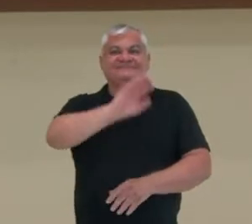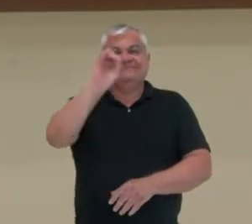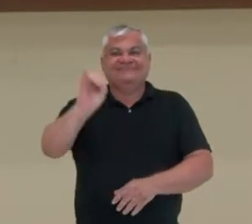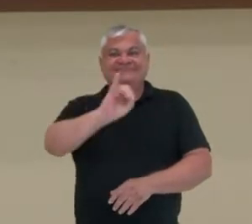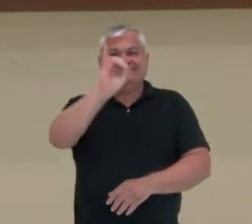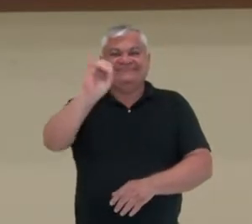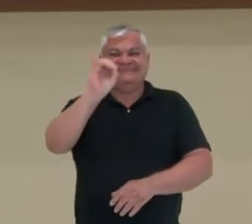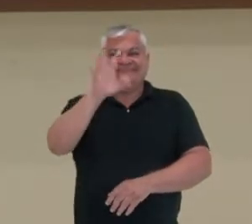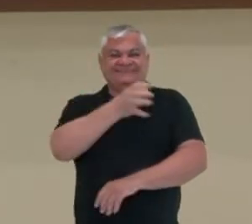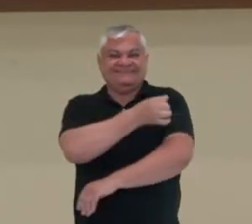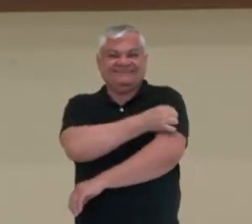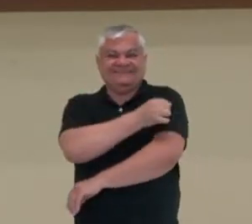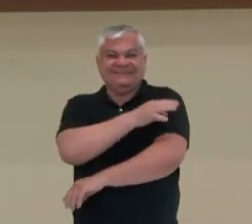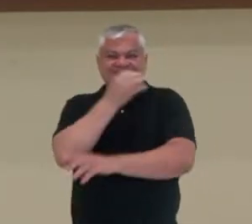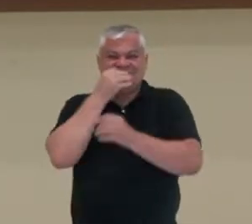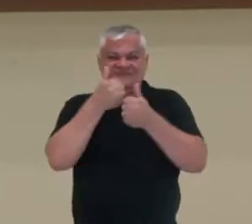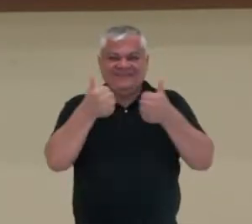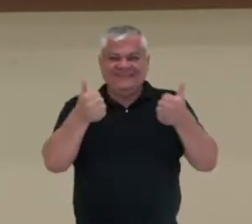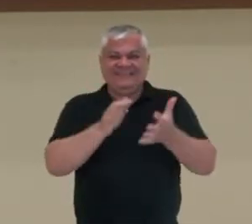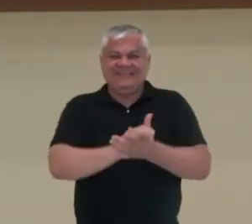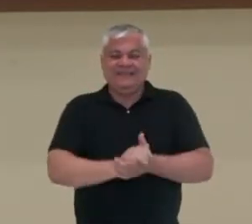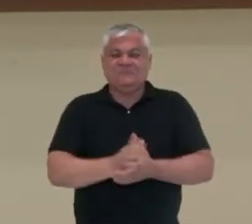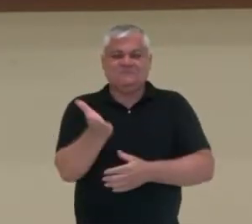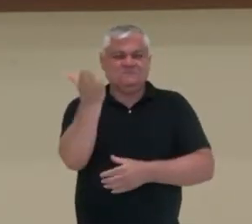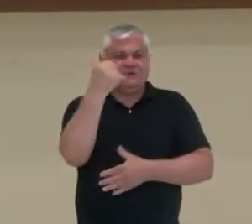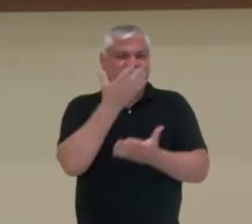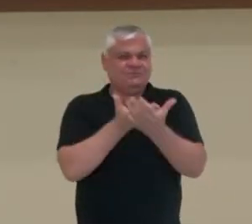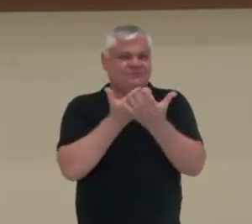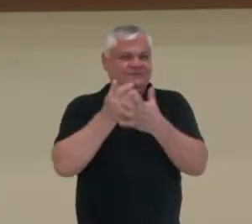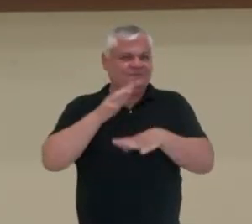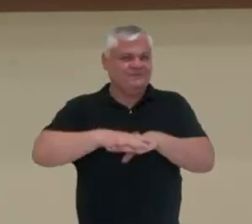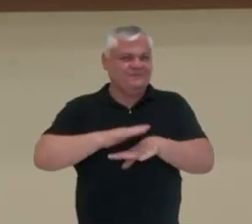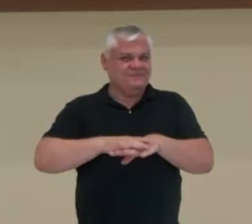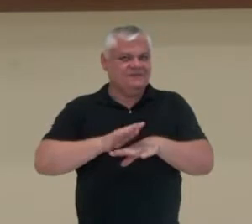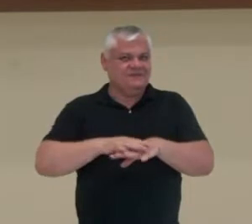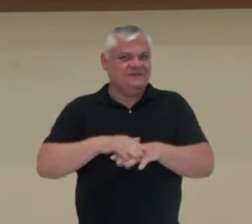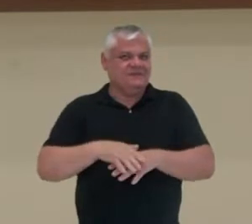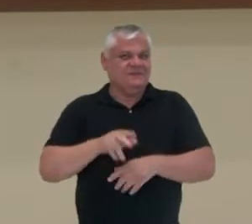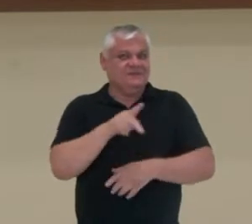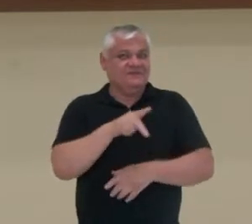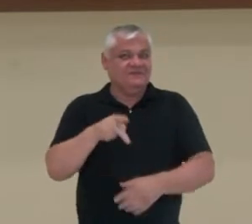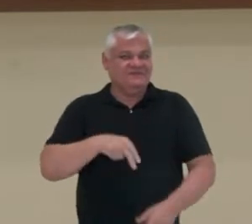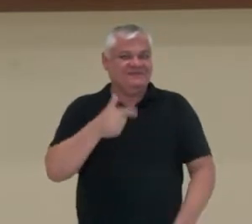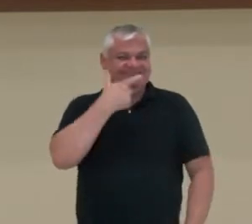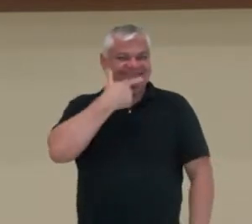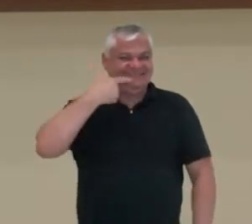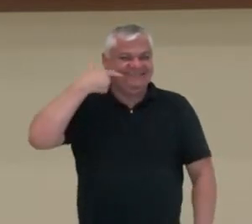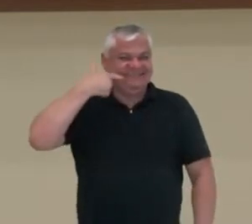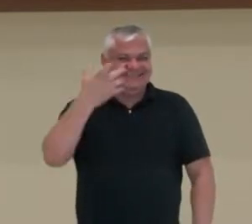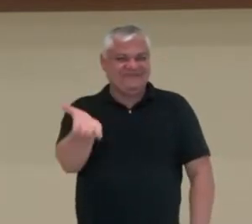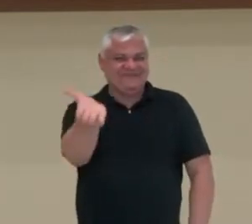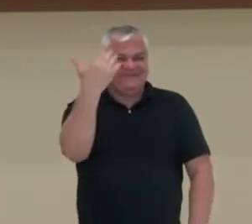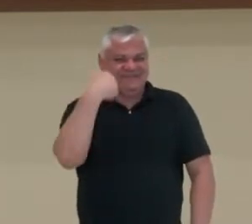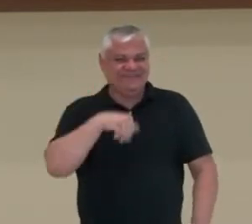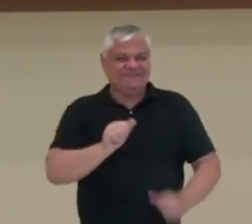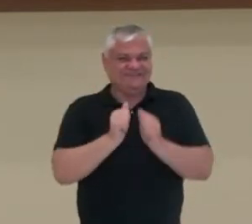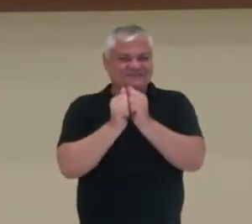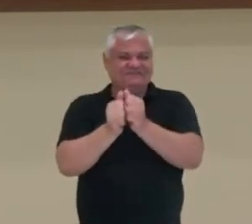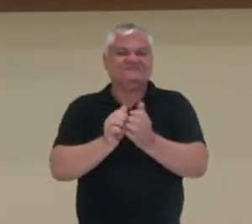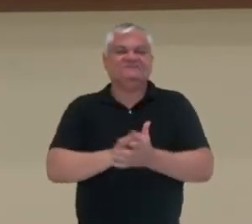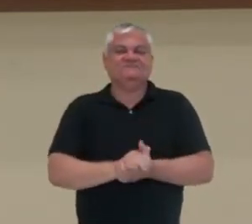Oi, pessoal do sexto ano, tudo bem com vocês? Bora lá estudar um pouquinho de matemática aqui com a professora Neumar? Vamos lá comigo então, ó, me